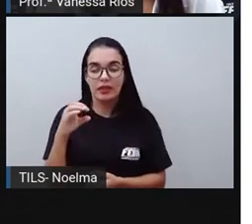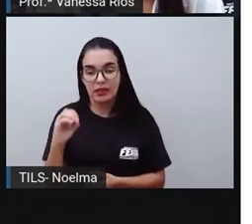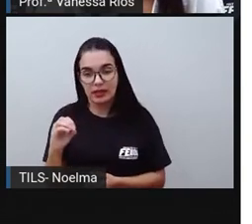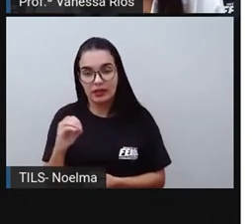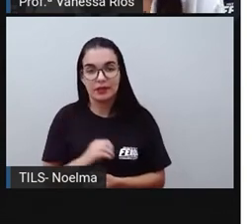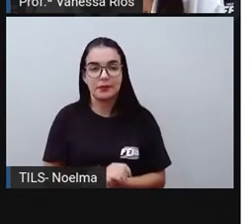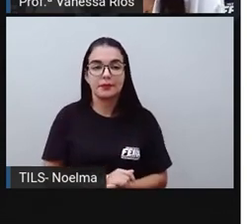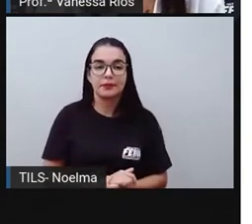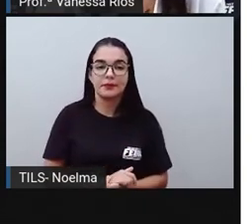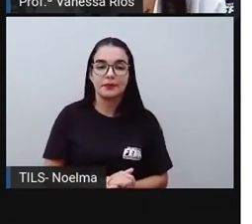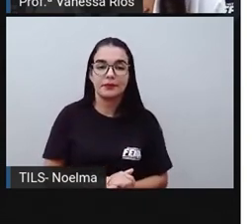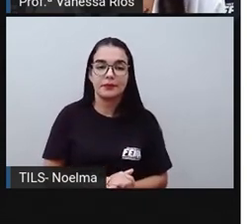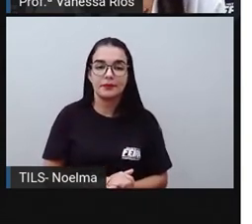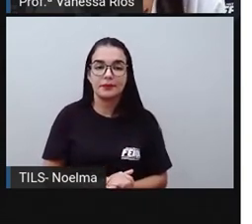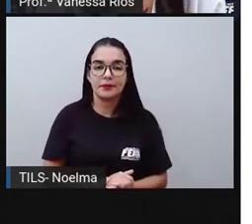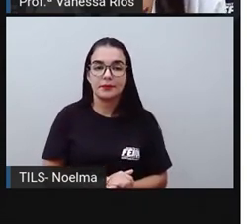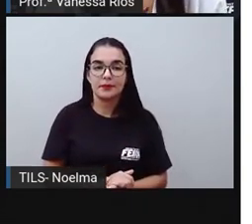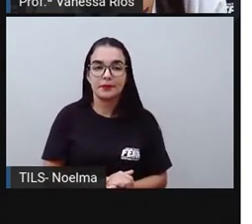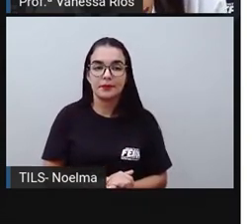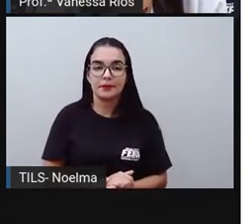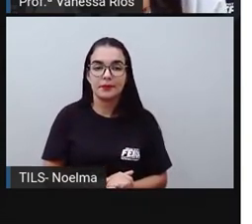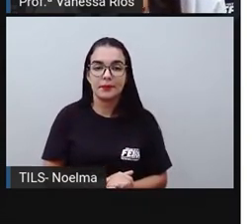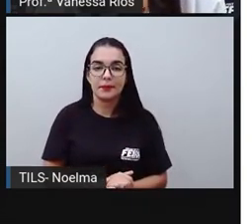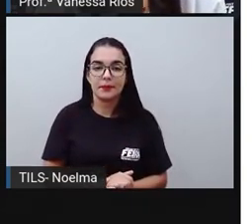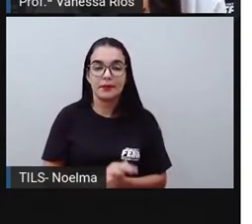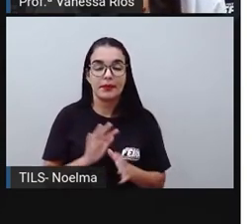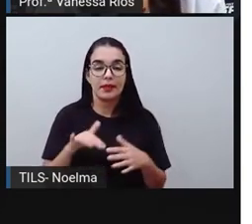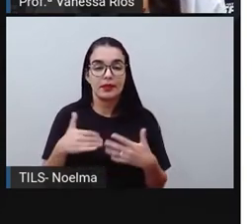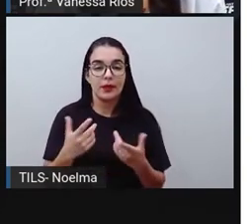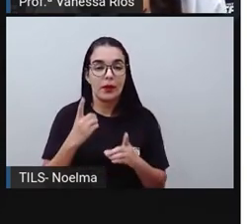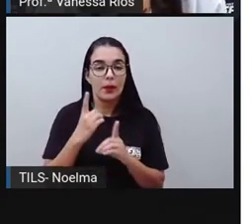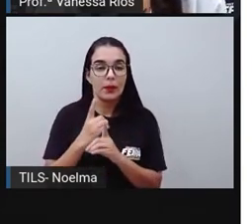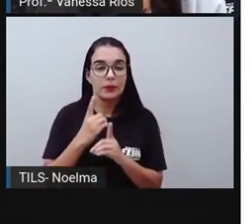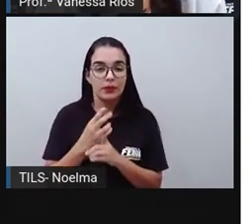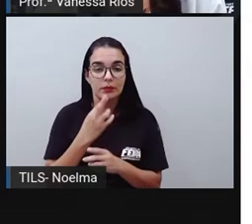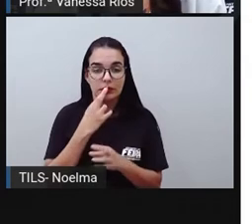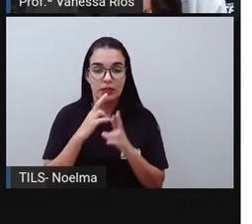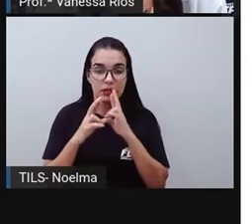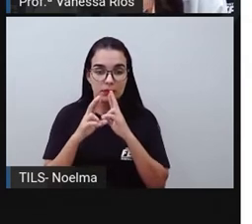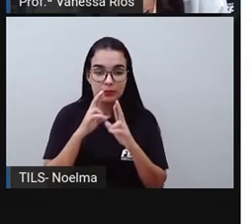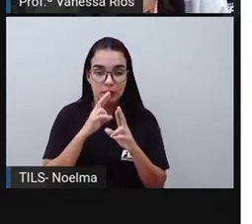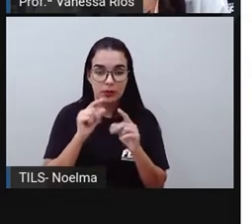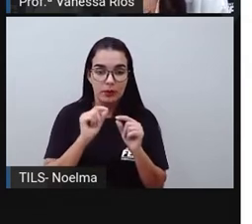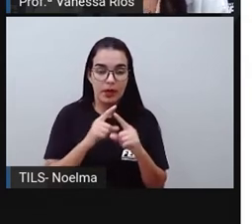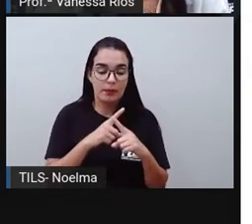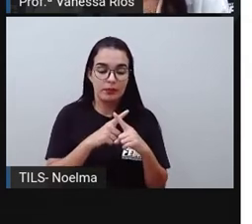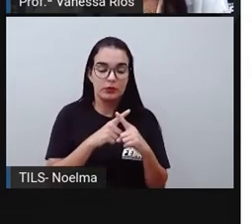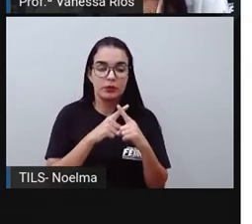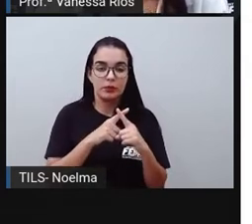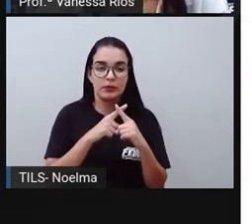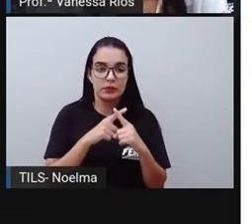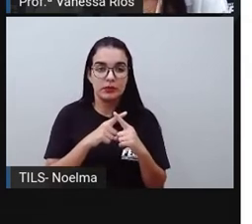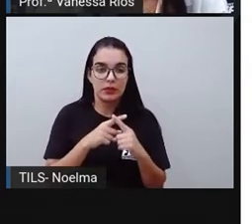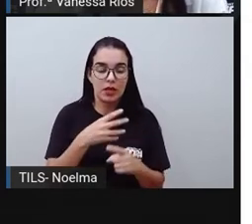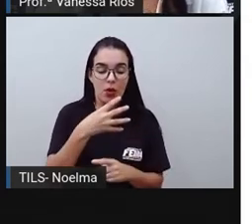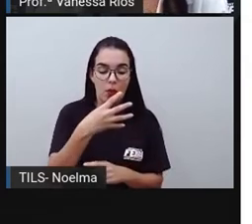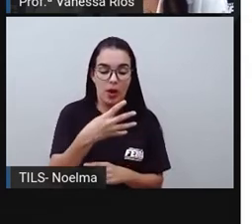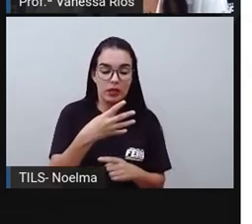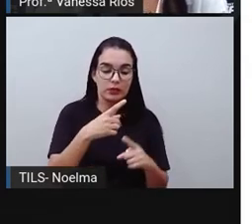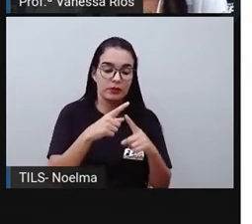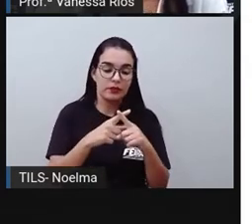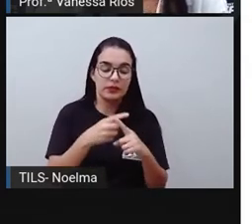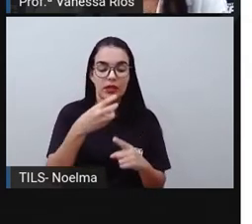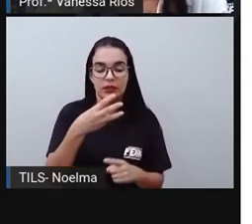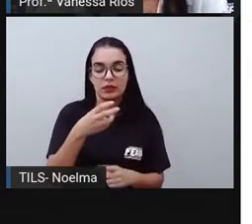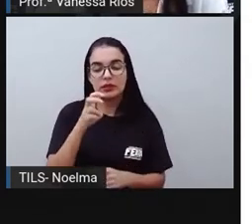vale 10. E aí, encontramos então os resultados para a multiplicação do 4 vezes 35,